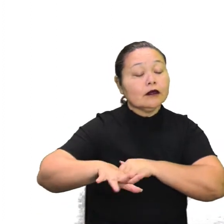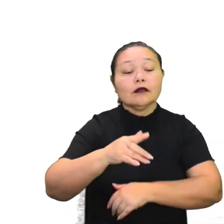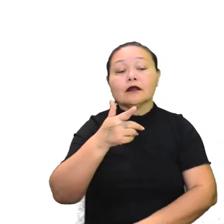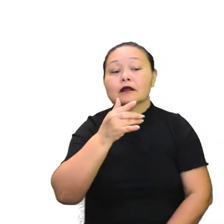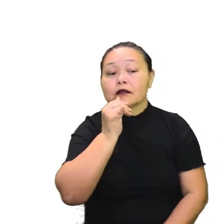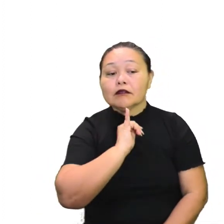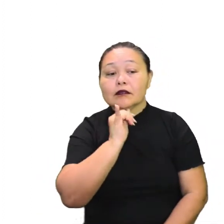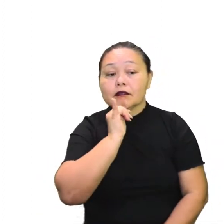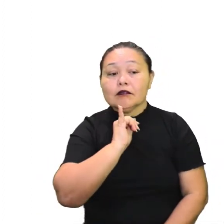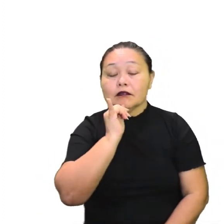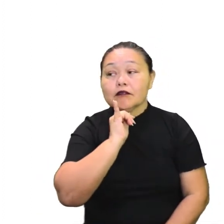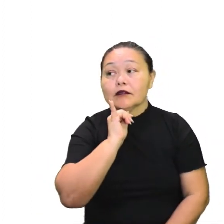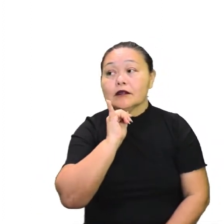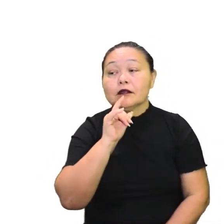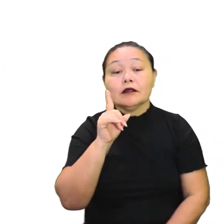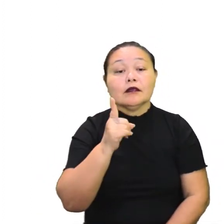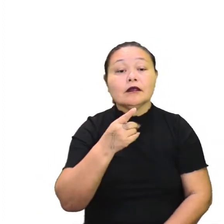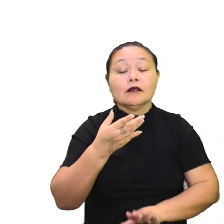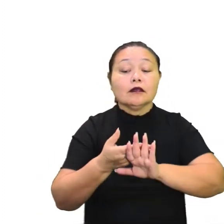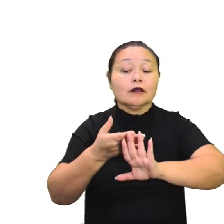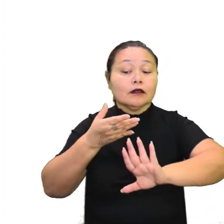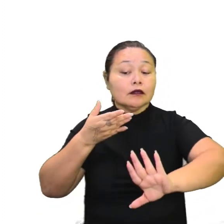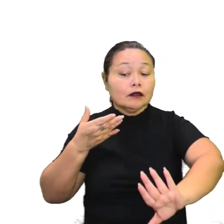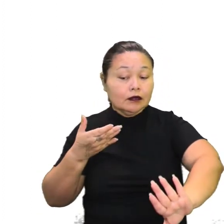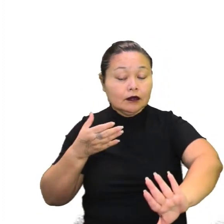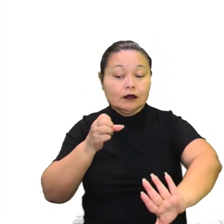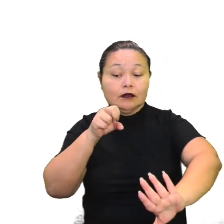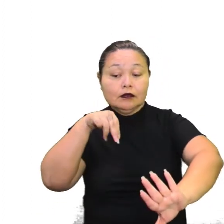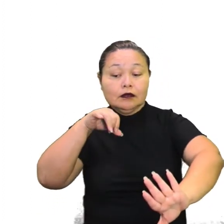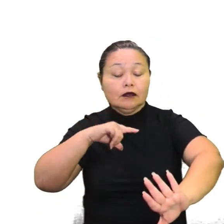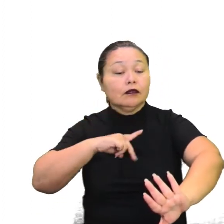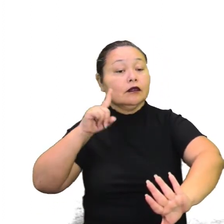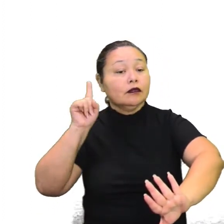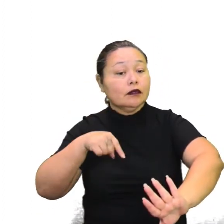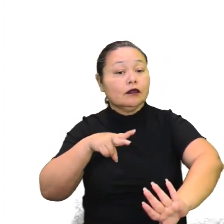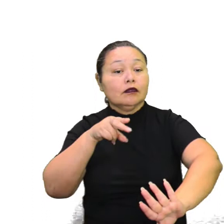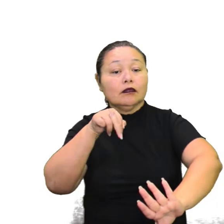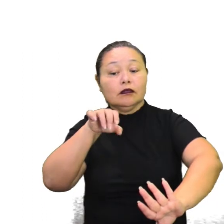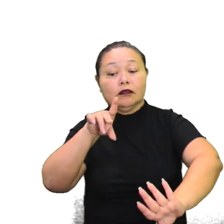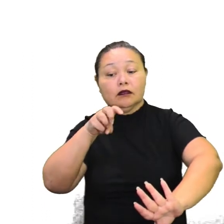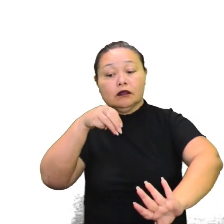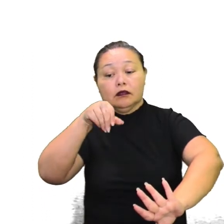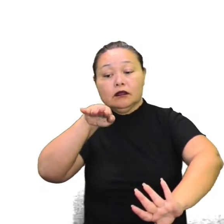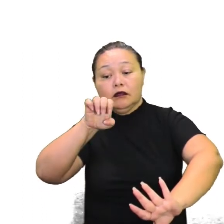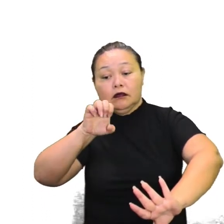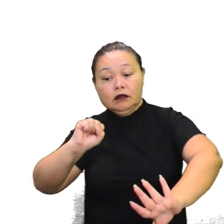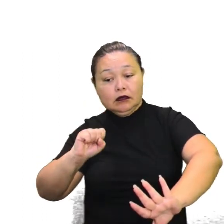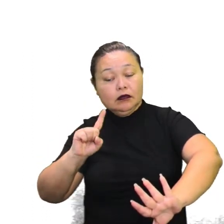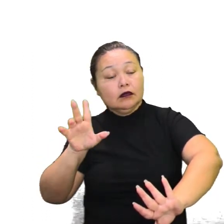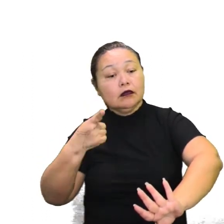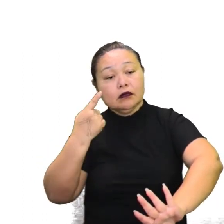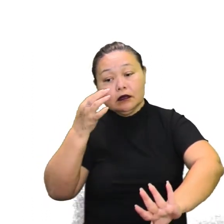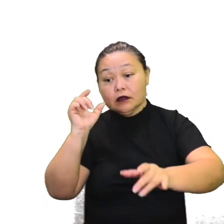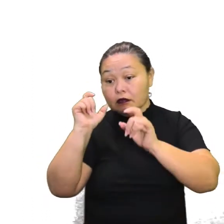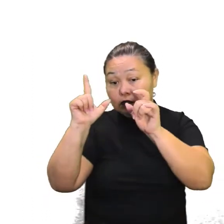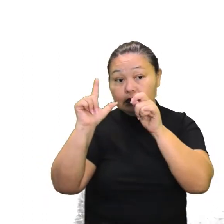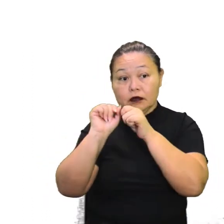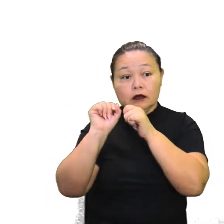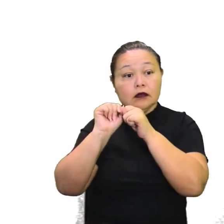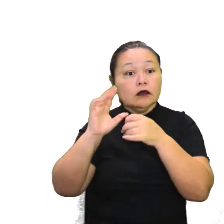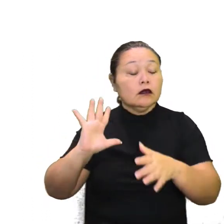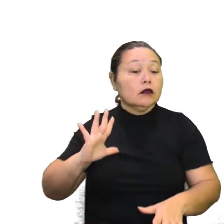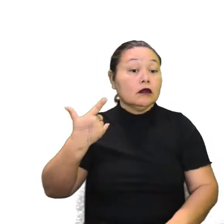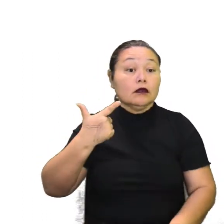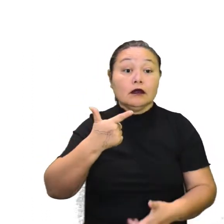outro exemplo, soneto agora de separação, também de Vinícius de Moraes. Vamos lá, atenção agora.